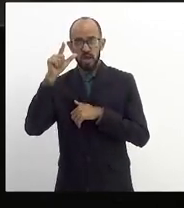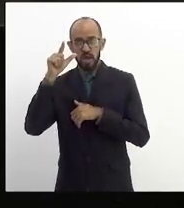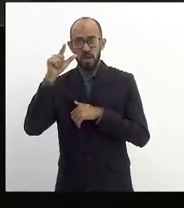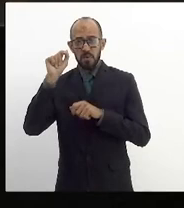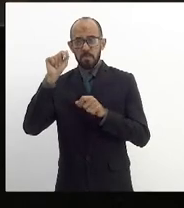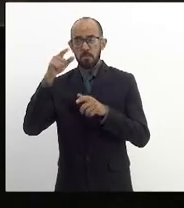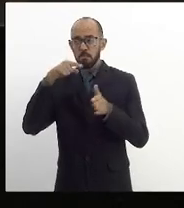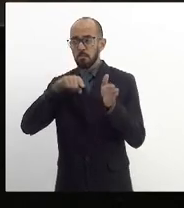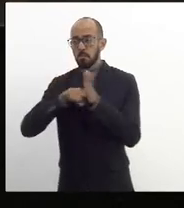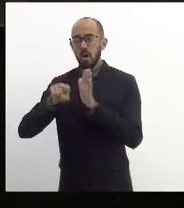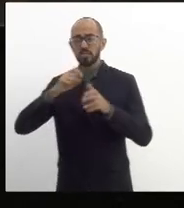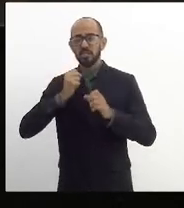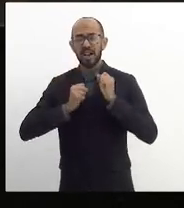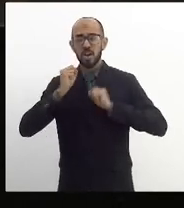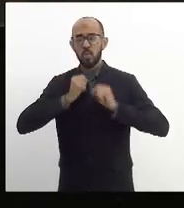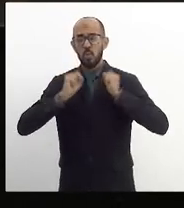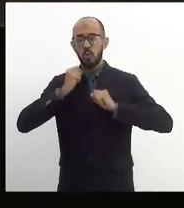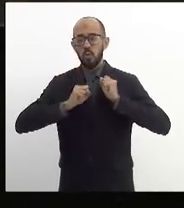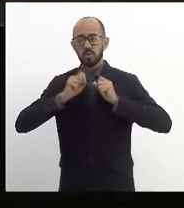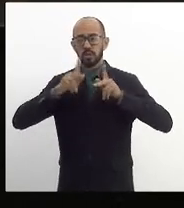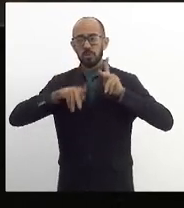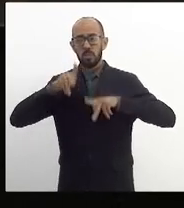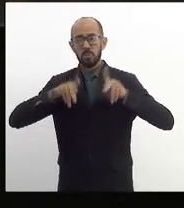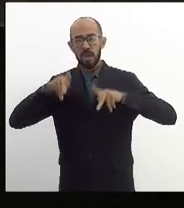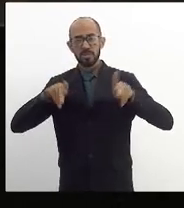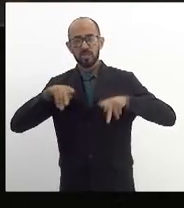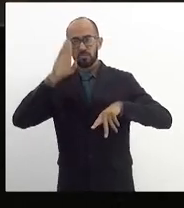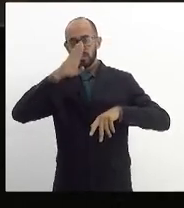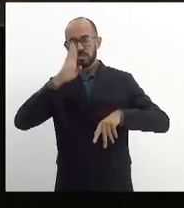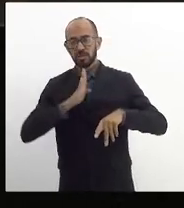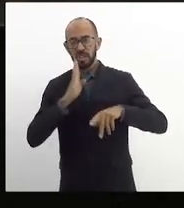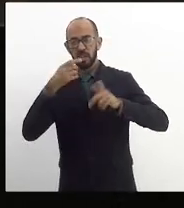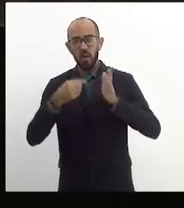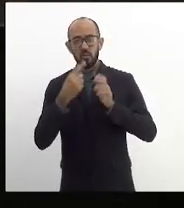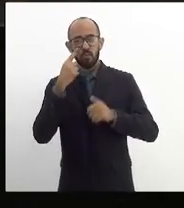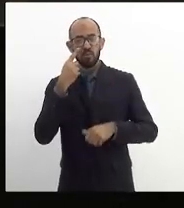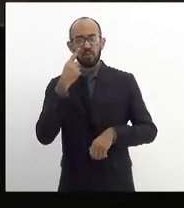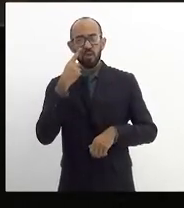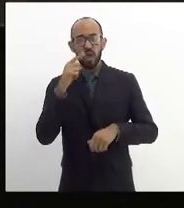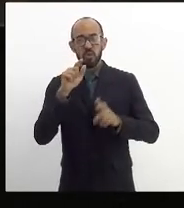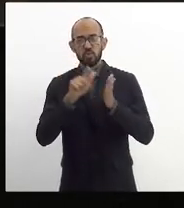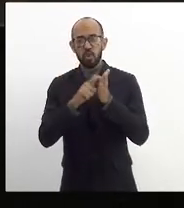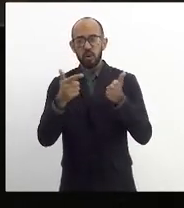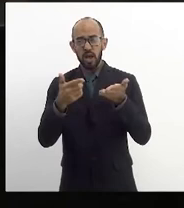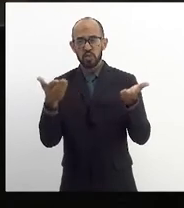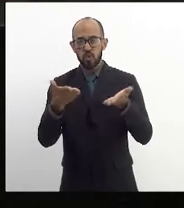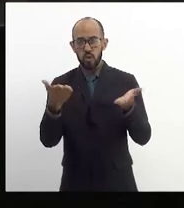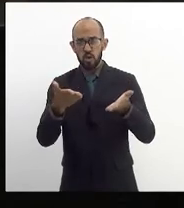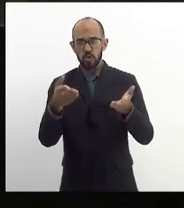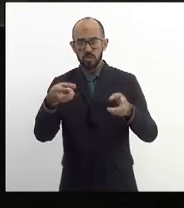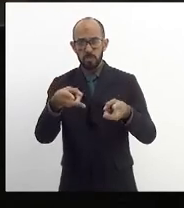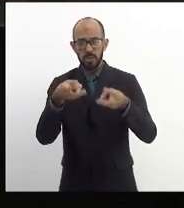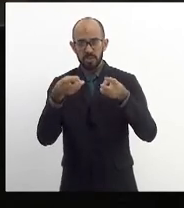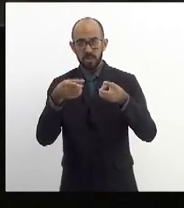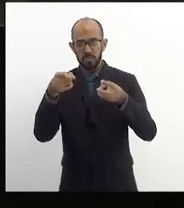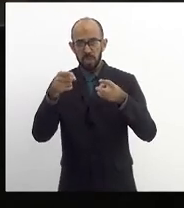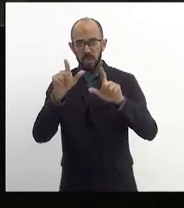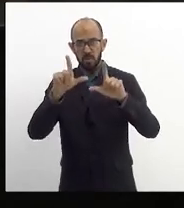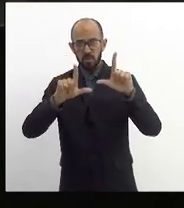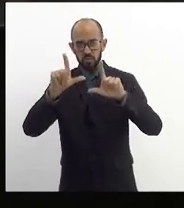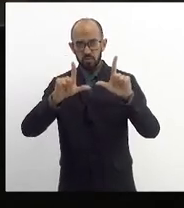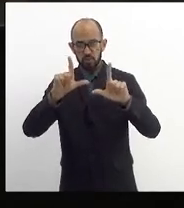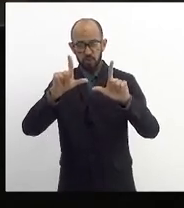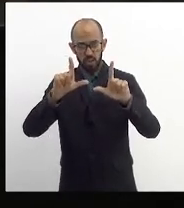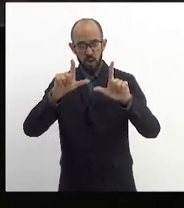expressam a angústia do povo brasileiro ao receber o jornal de hoje ou assistir os jornais da